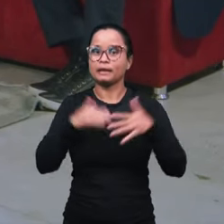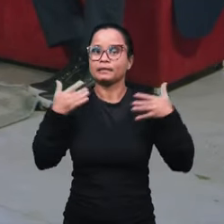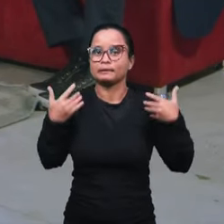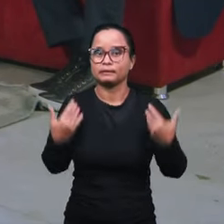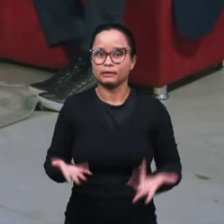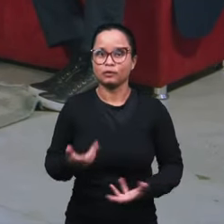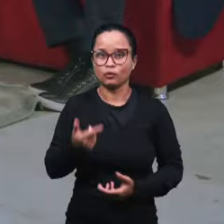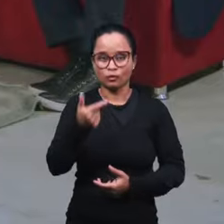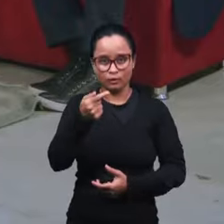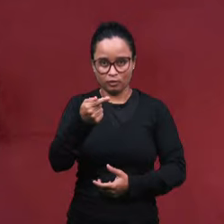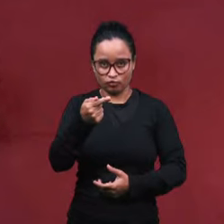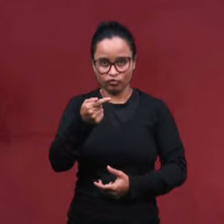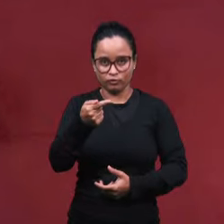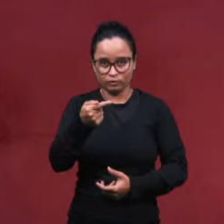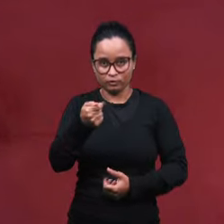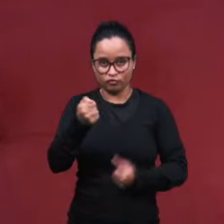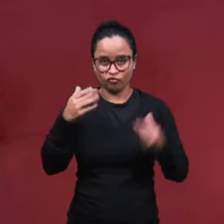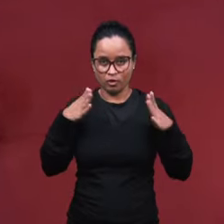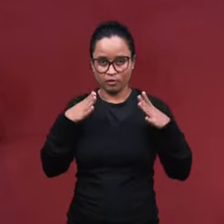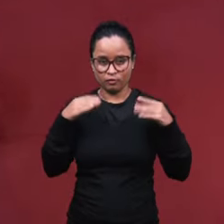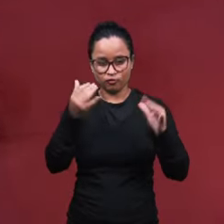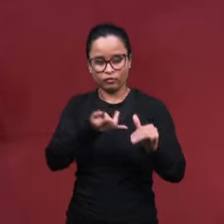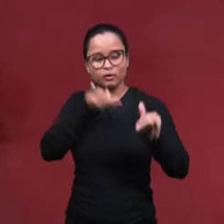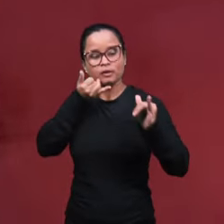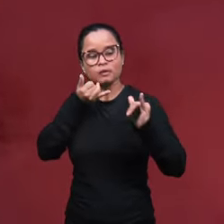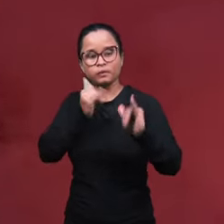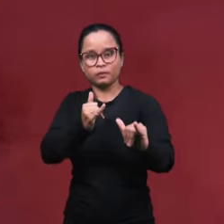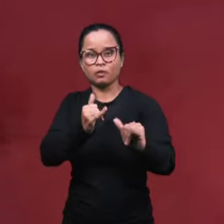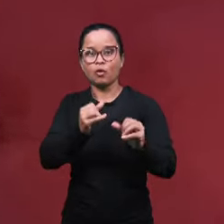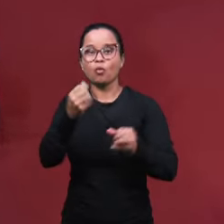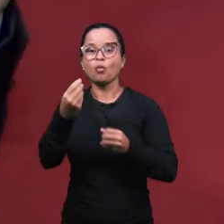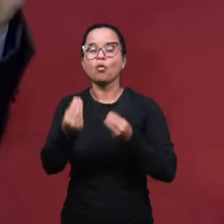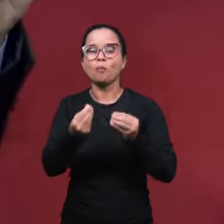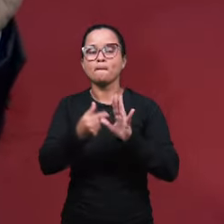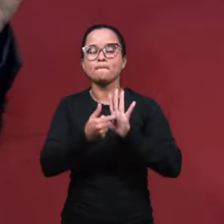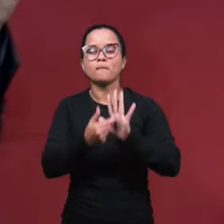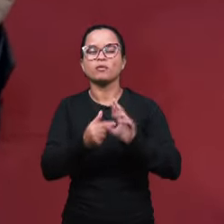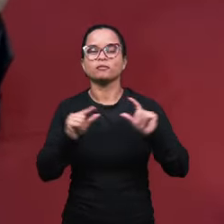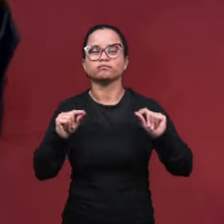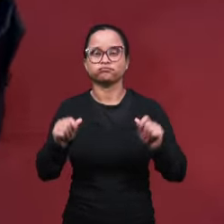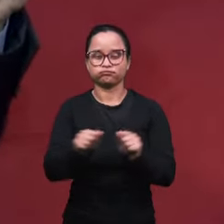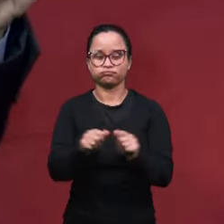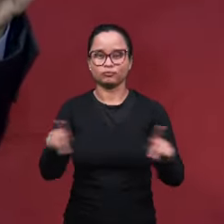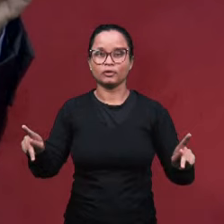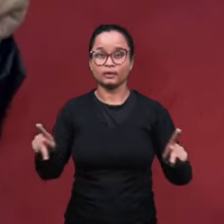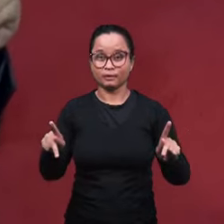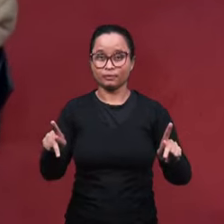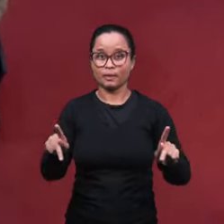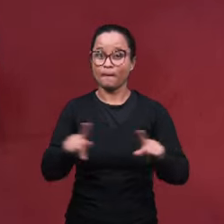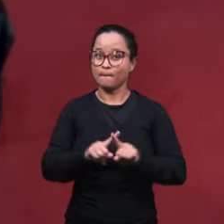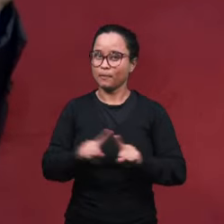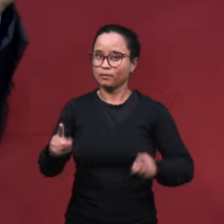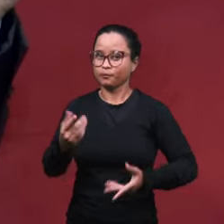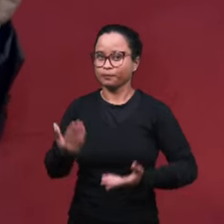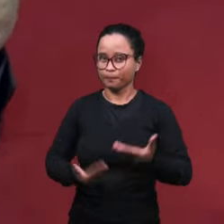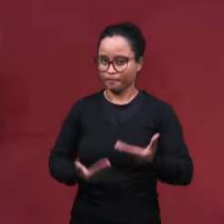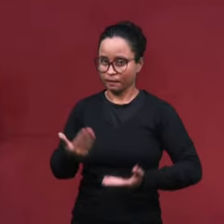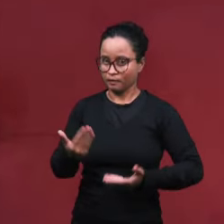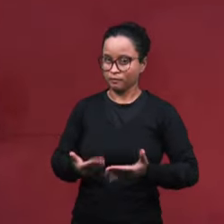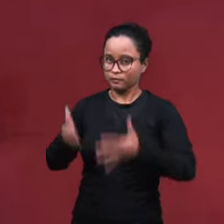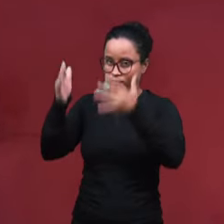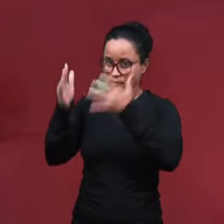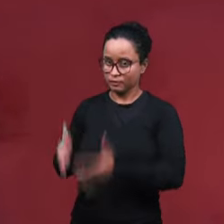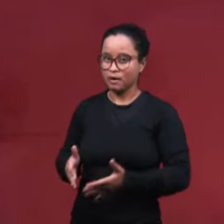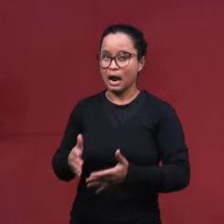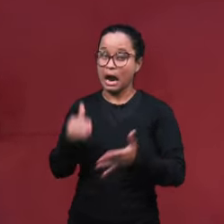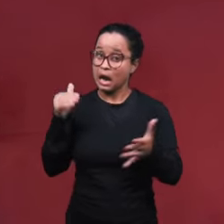sete toques de trombeta, como está em Apocalipse 8. Mas para a igreja, a última trombeta, ela